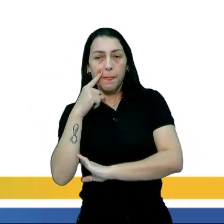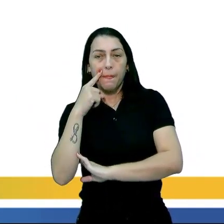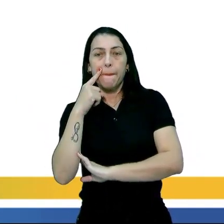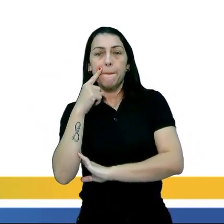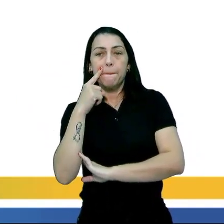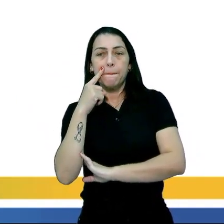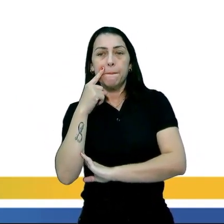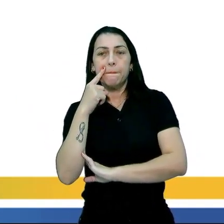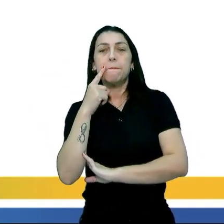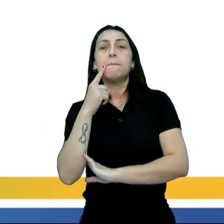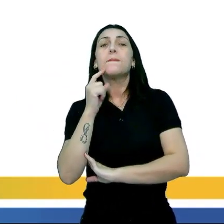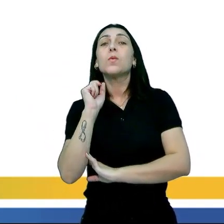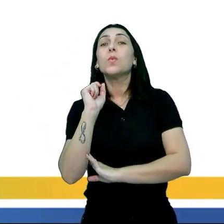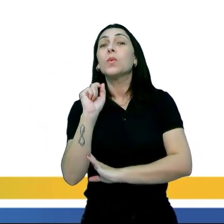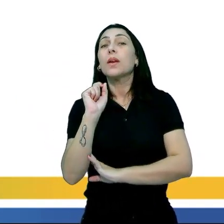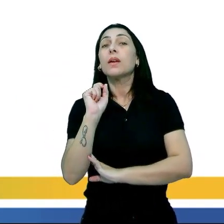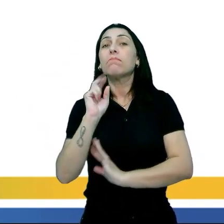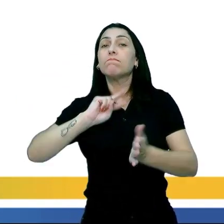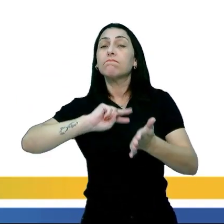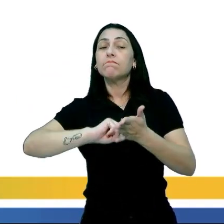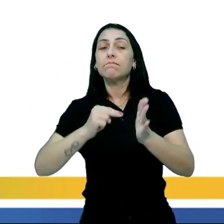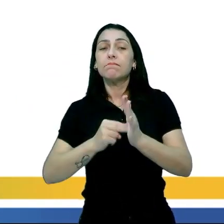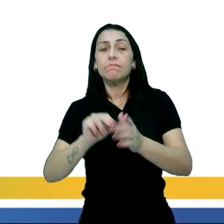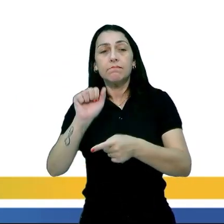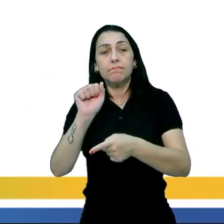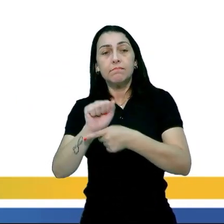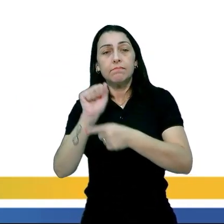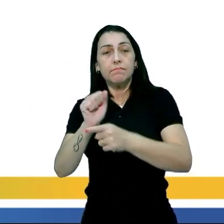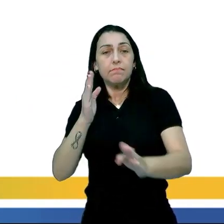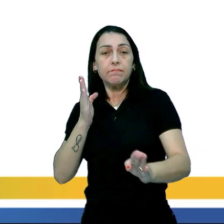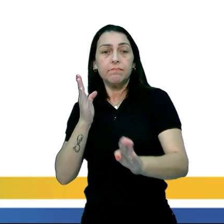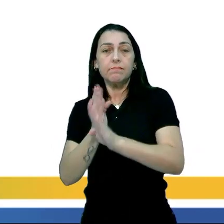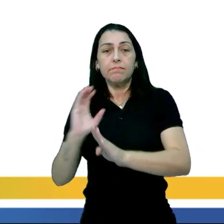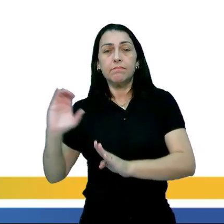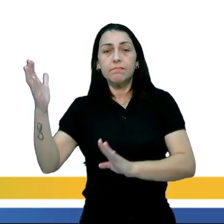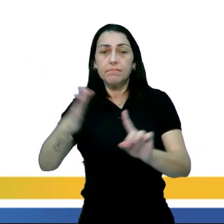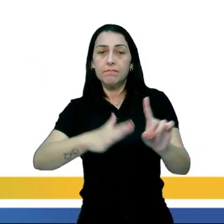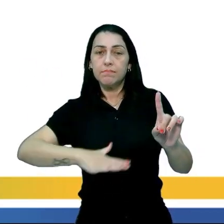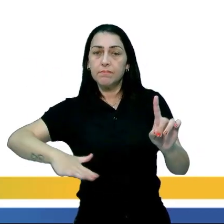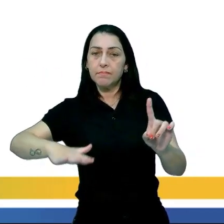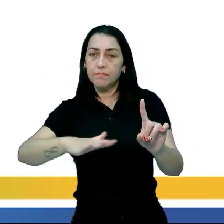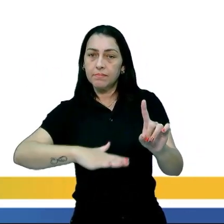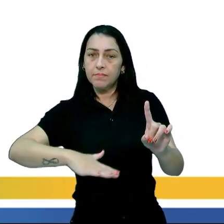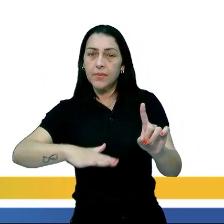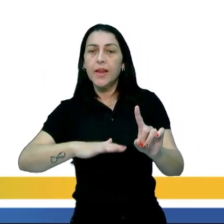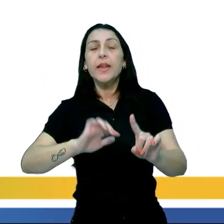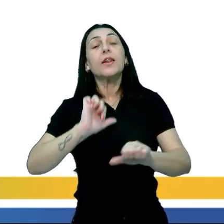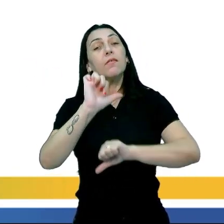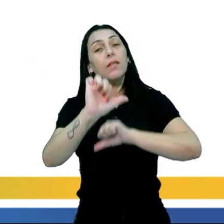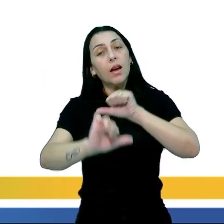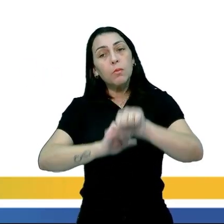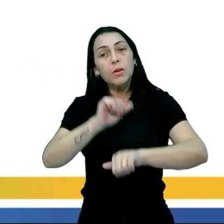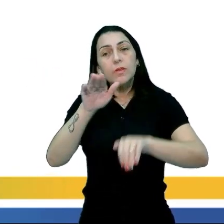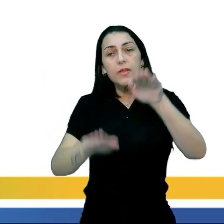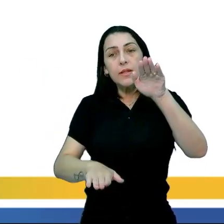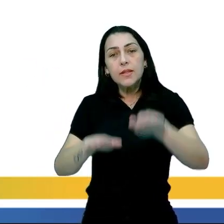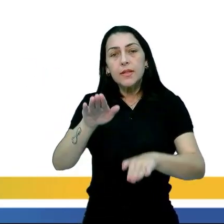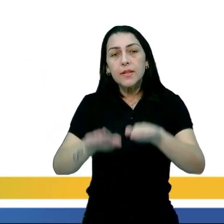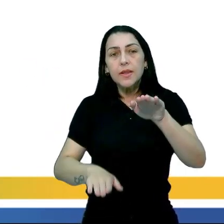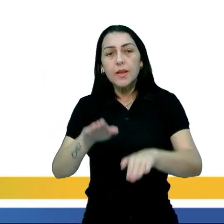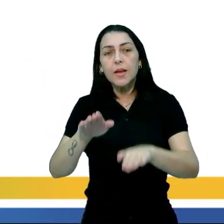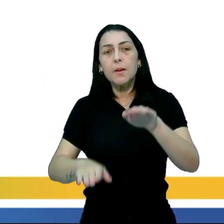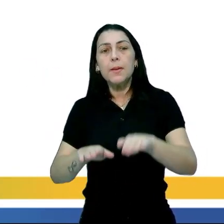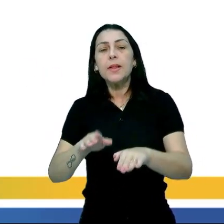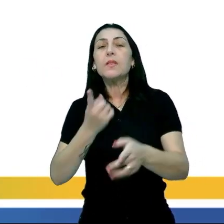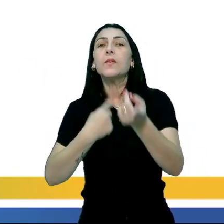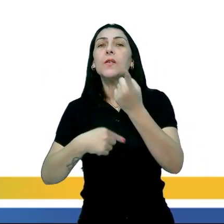Émile Durkheim, consiste em, letra A, identificar os fatos sociais mais